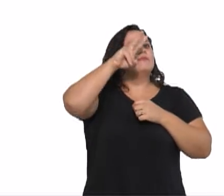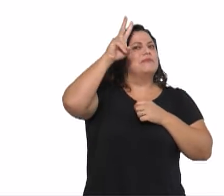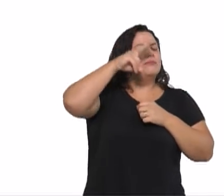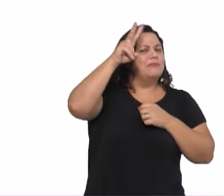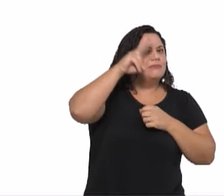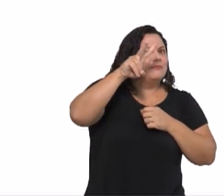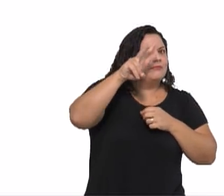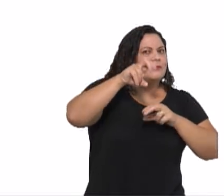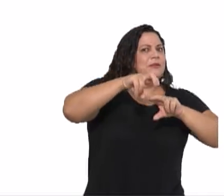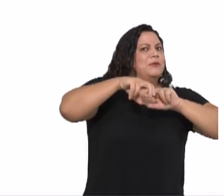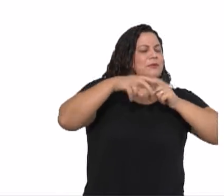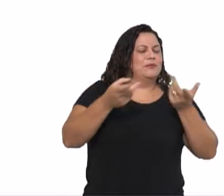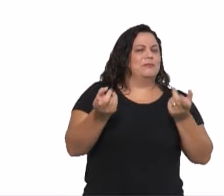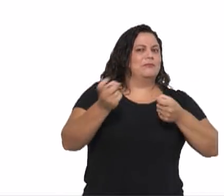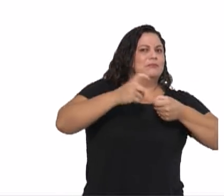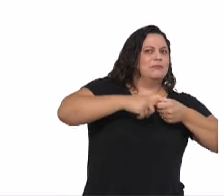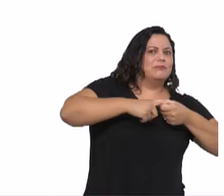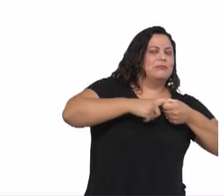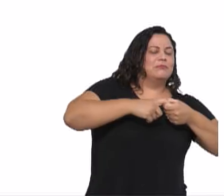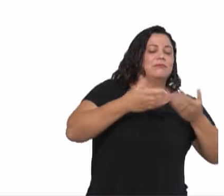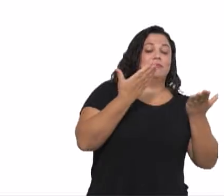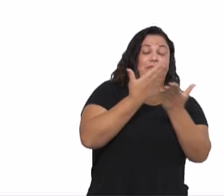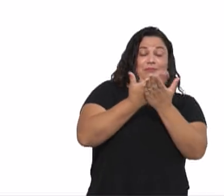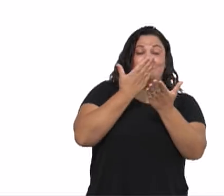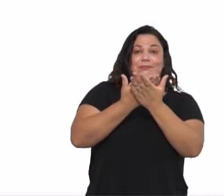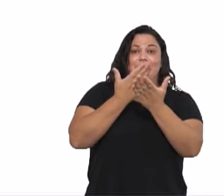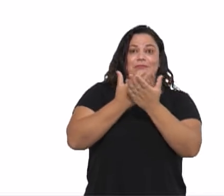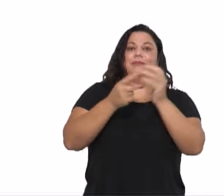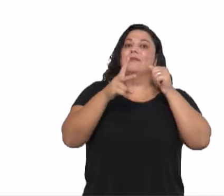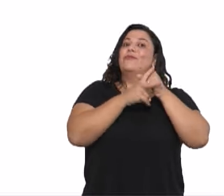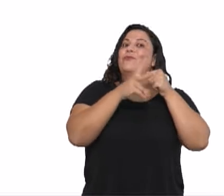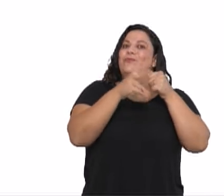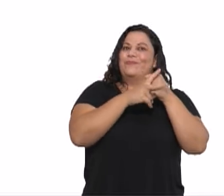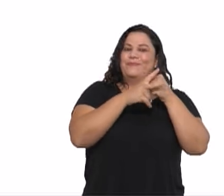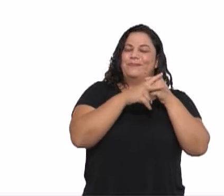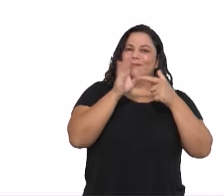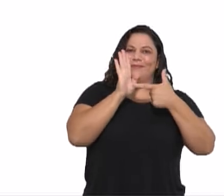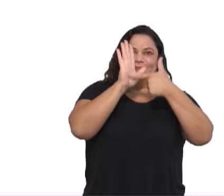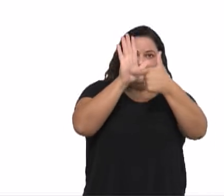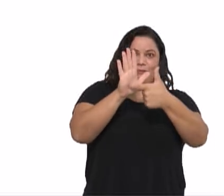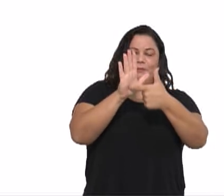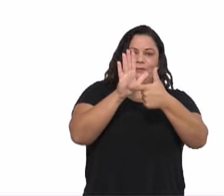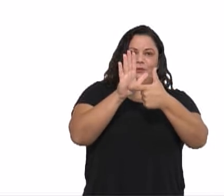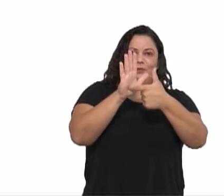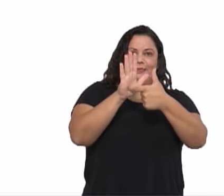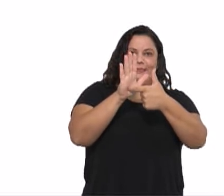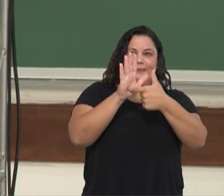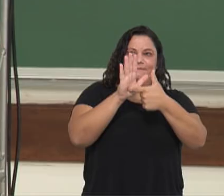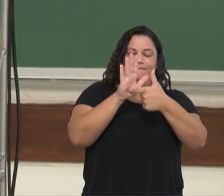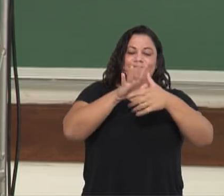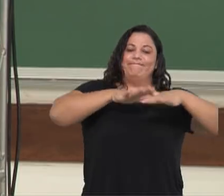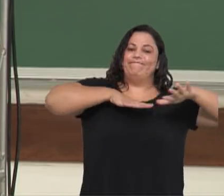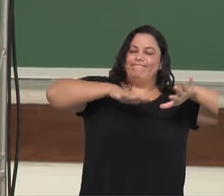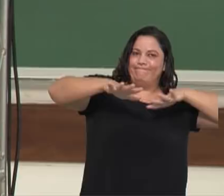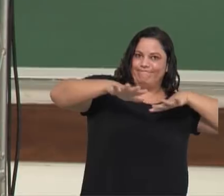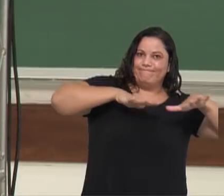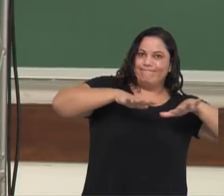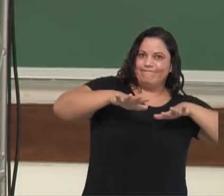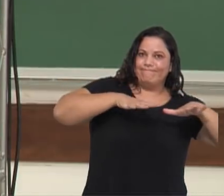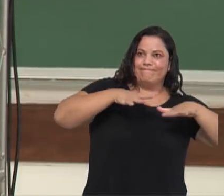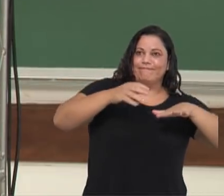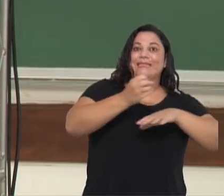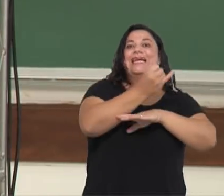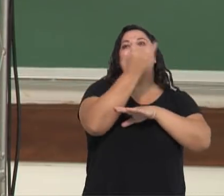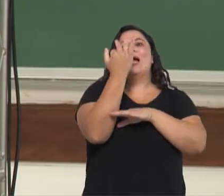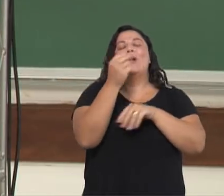eu retomei nesta aula, que os verbos, eles indicam ações. Algo que é feito